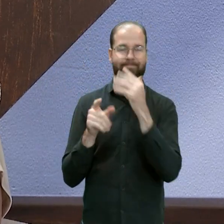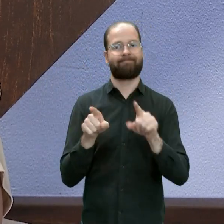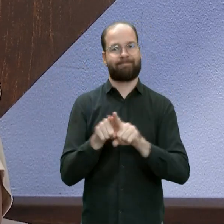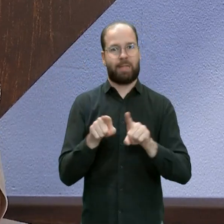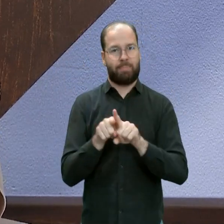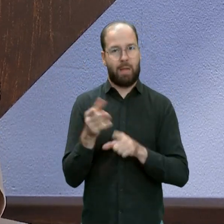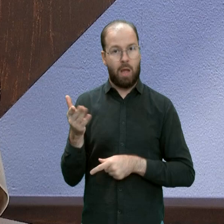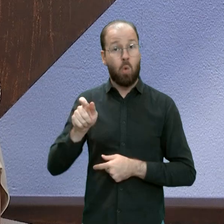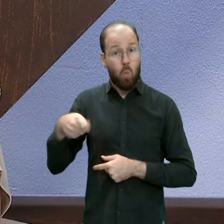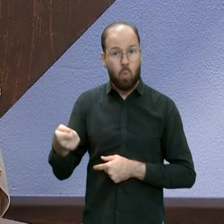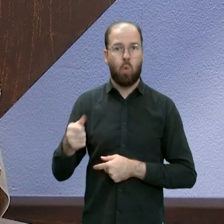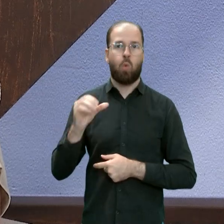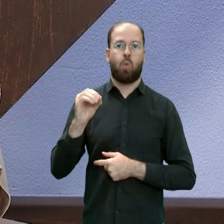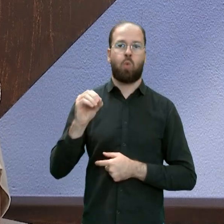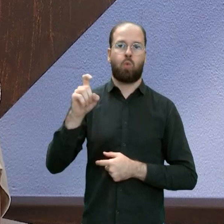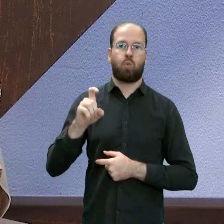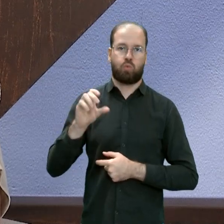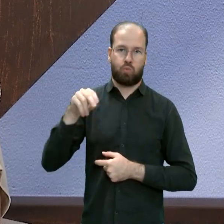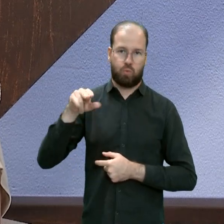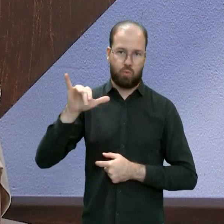isso faz parte o quê?